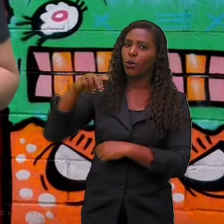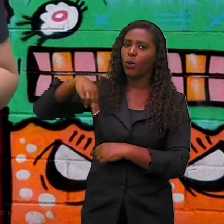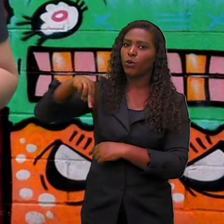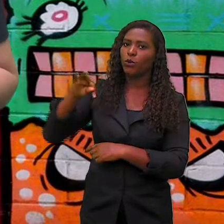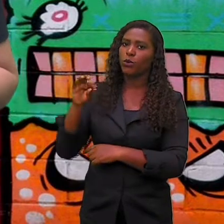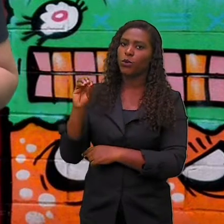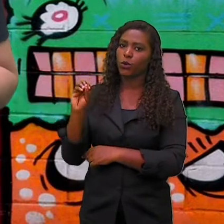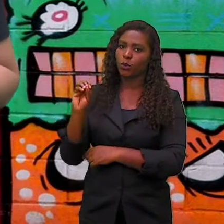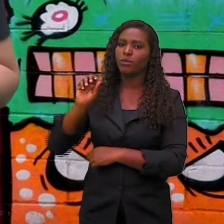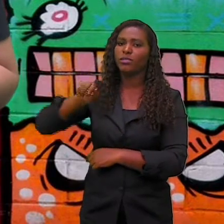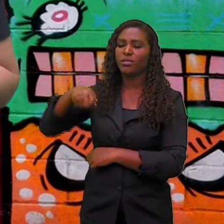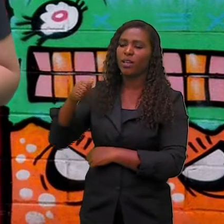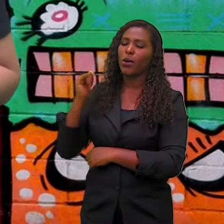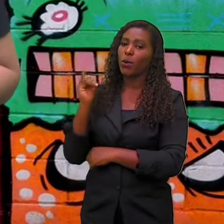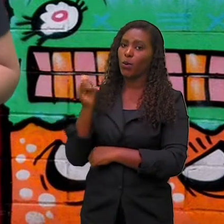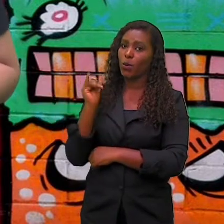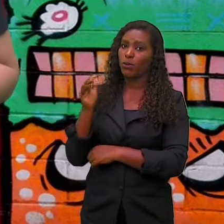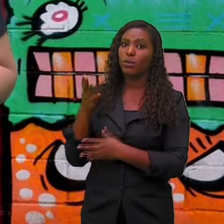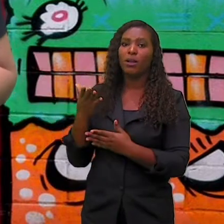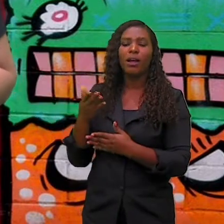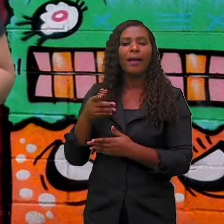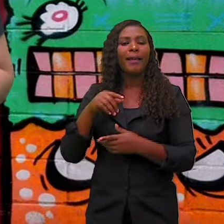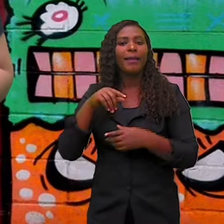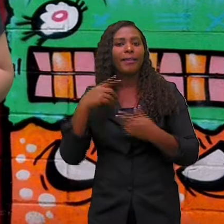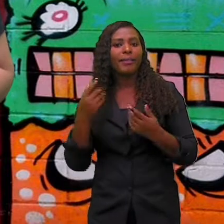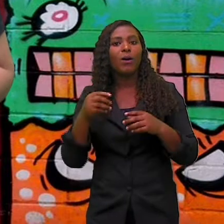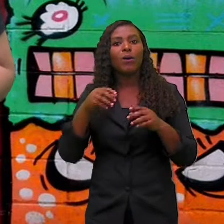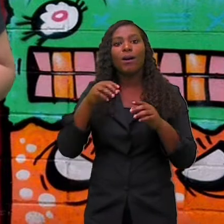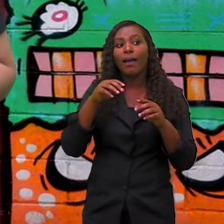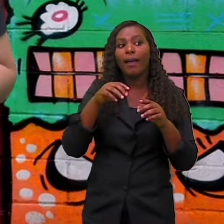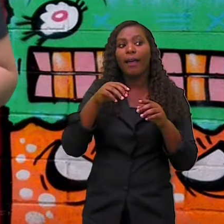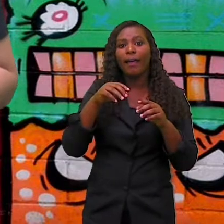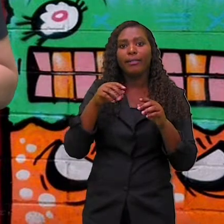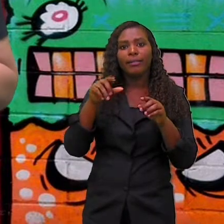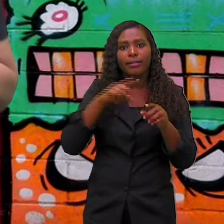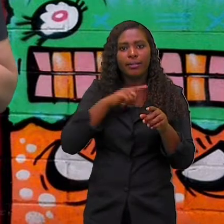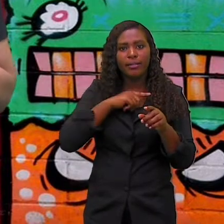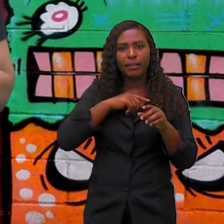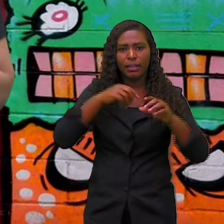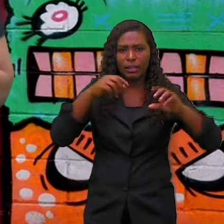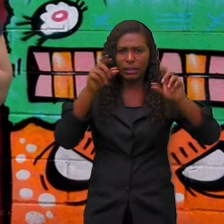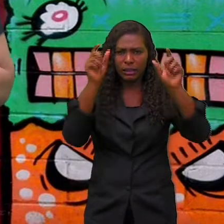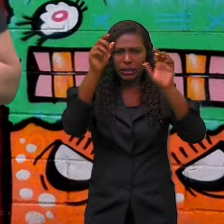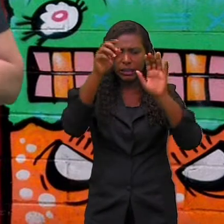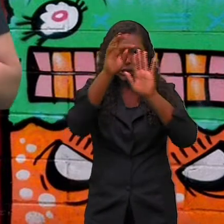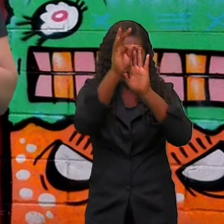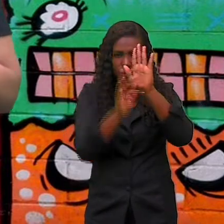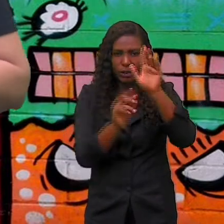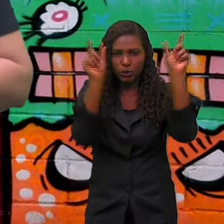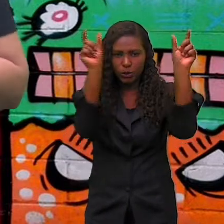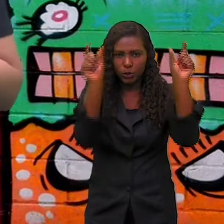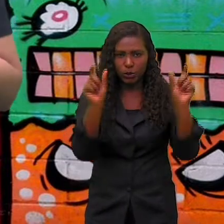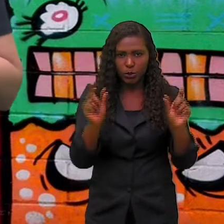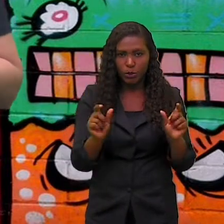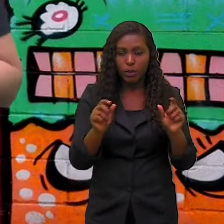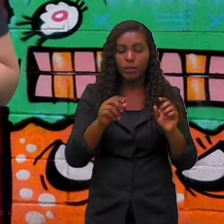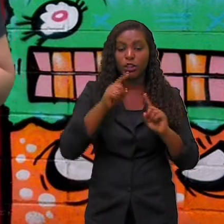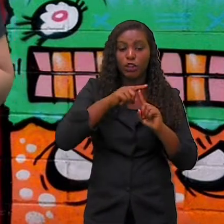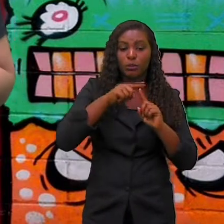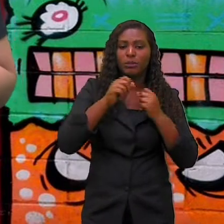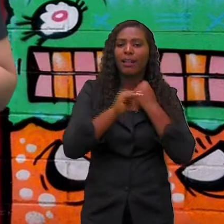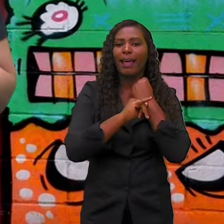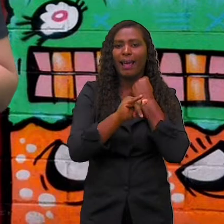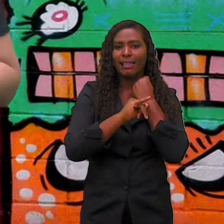textual narrativa? Porque eu tenho características de um conto. Só que ele é livre, porque eu posso criar